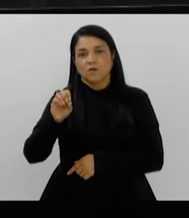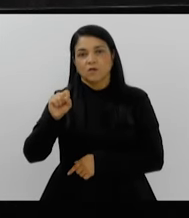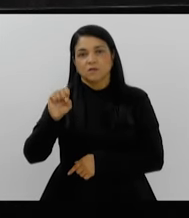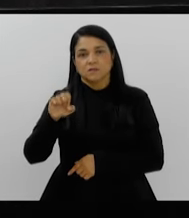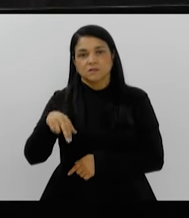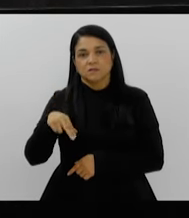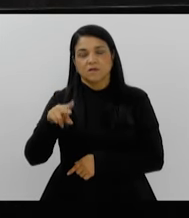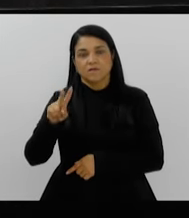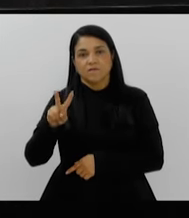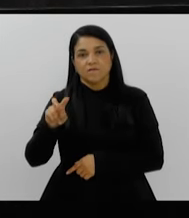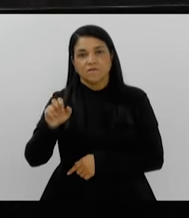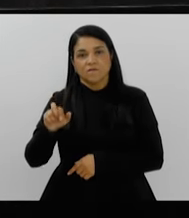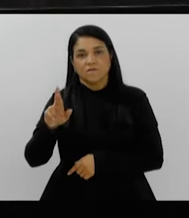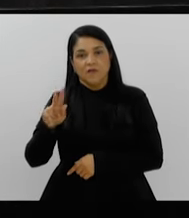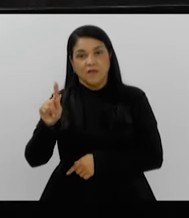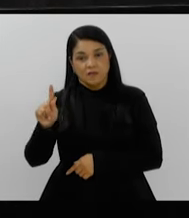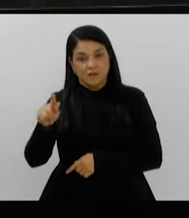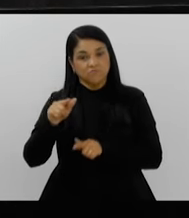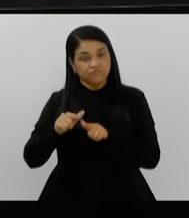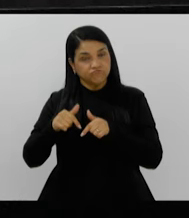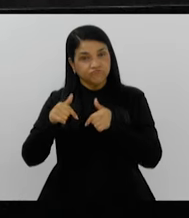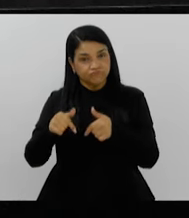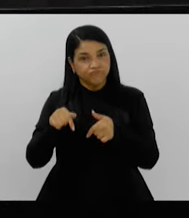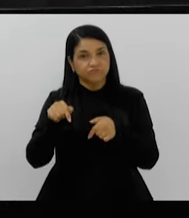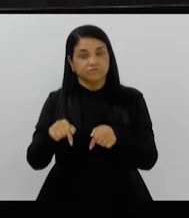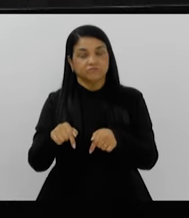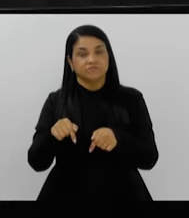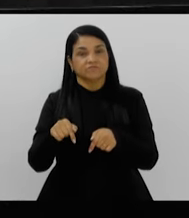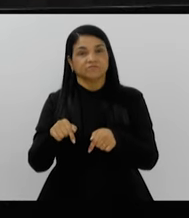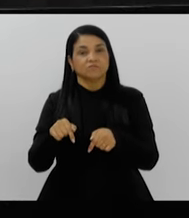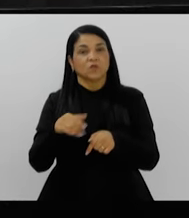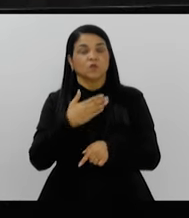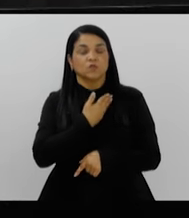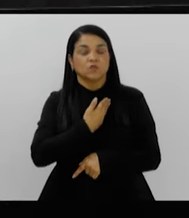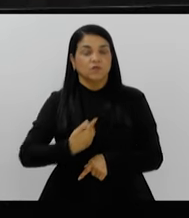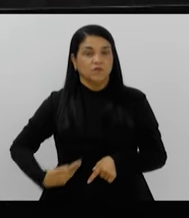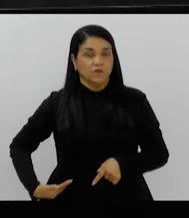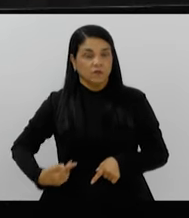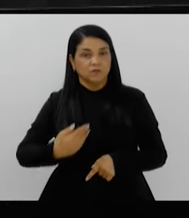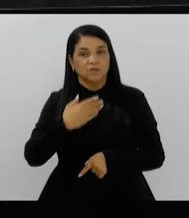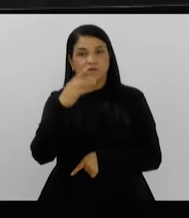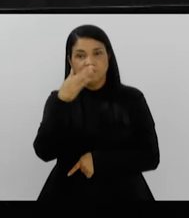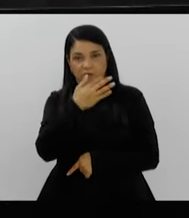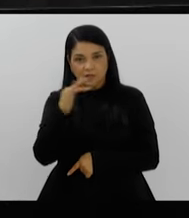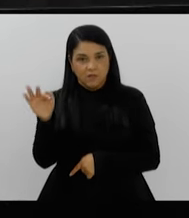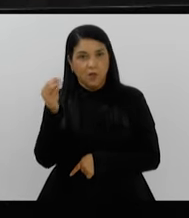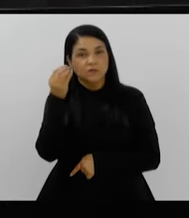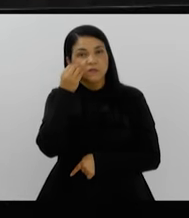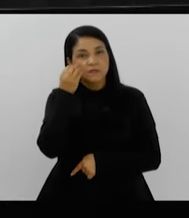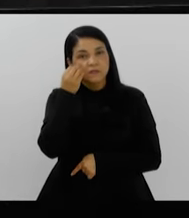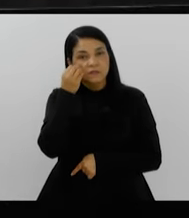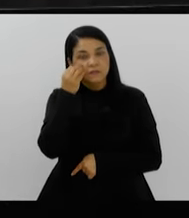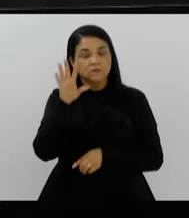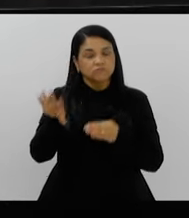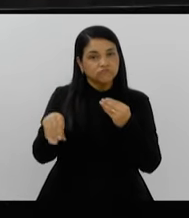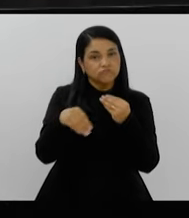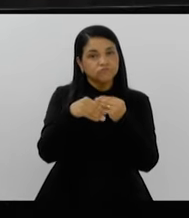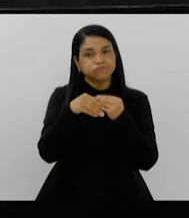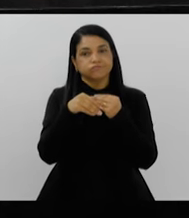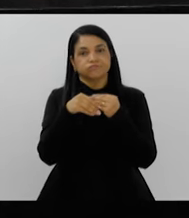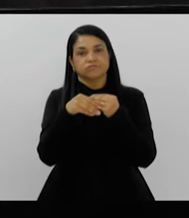este é uma medida que foi exitosa no governo federal, na tentativa da composição,